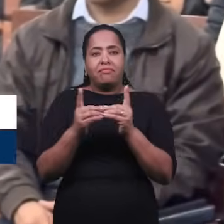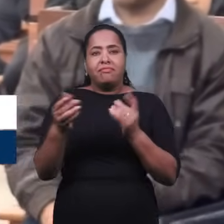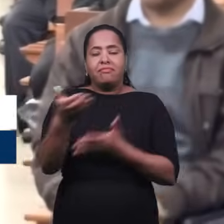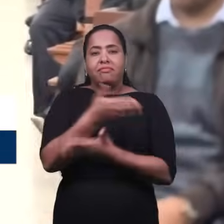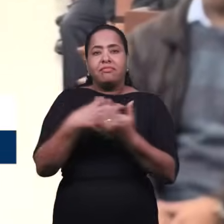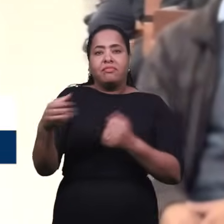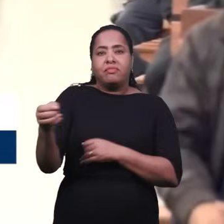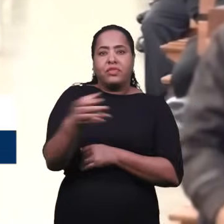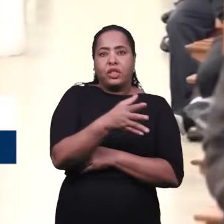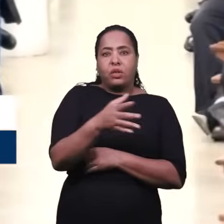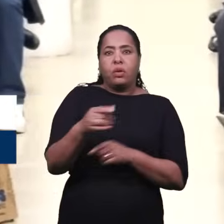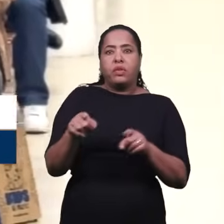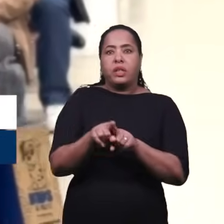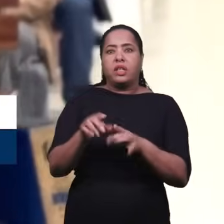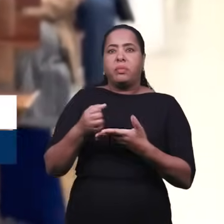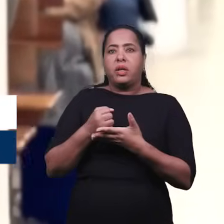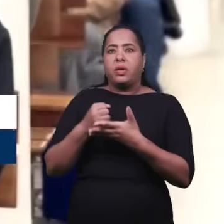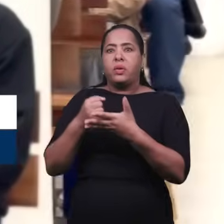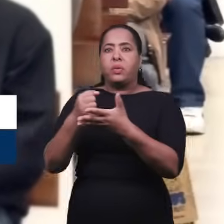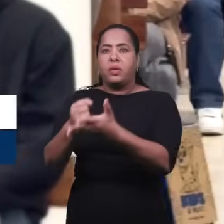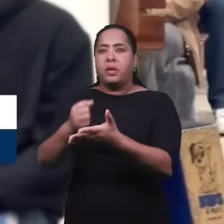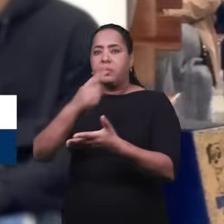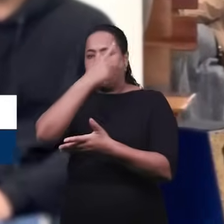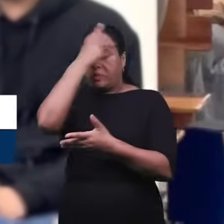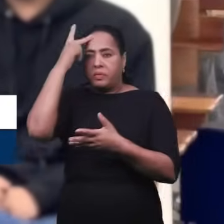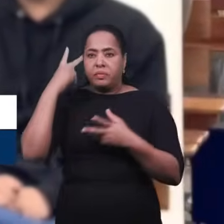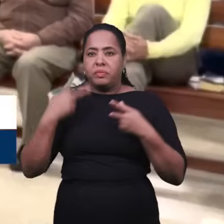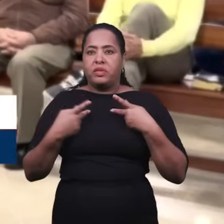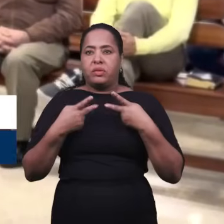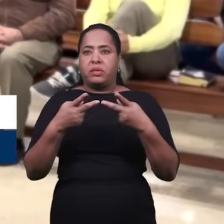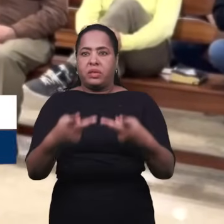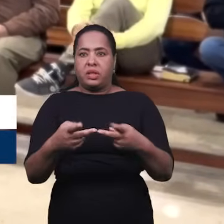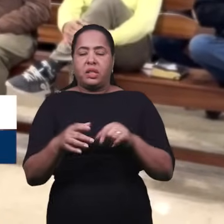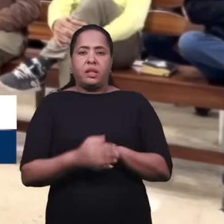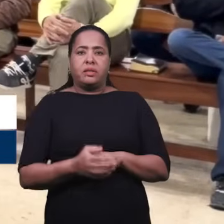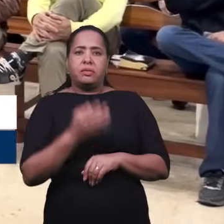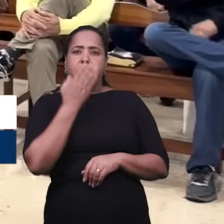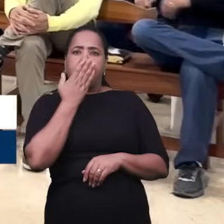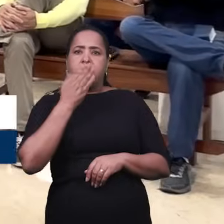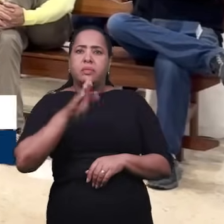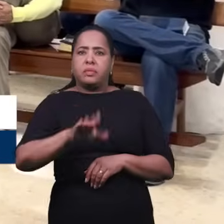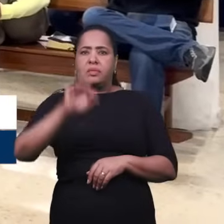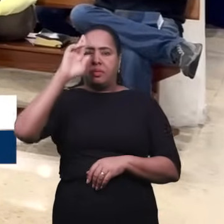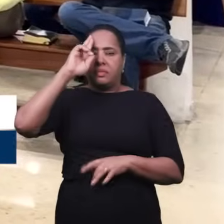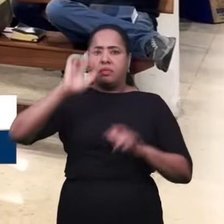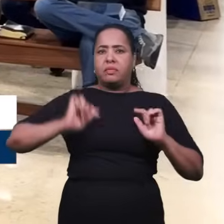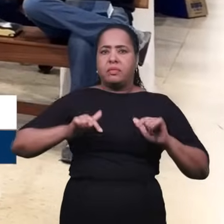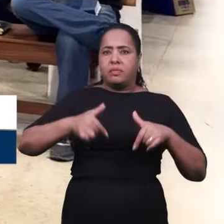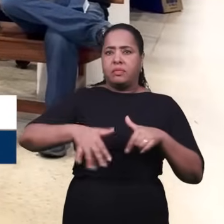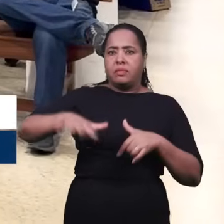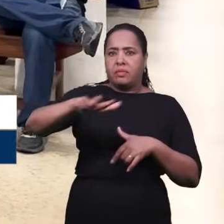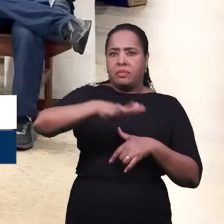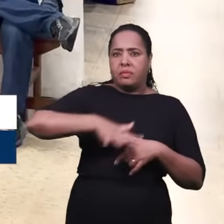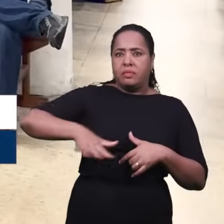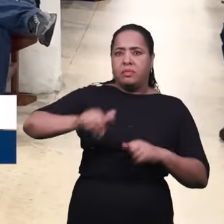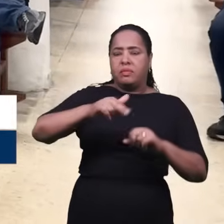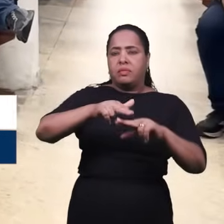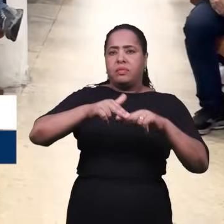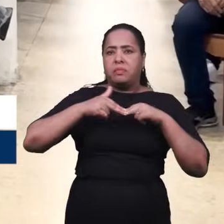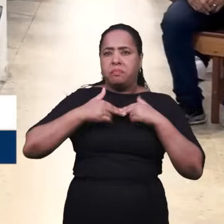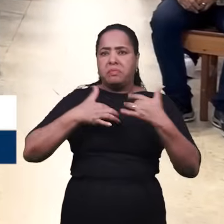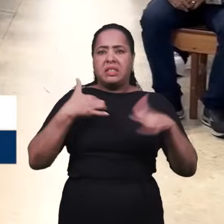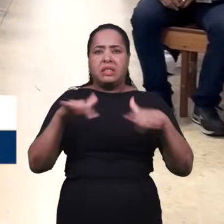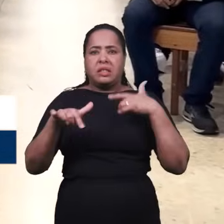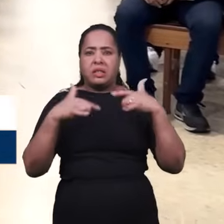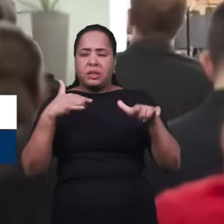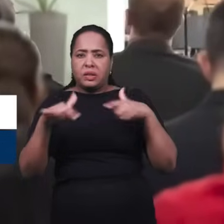objetivo de assistir o visitante até o momento do batismo. Grandes promessas o Senhor fez para a nossa região através